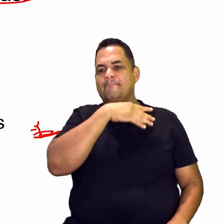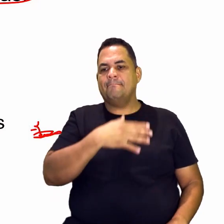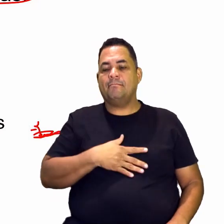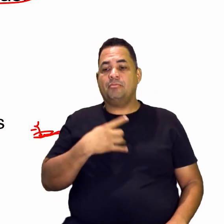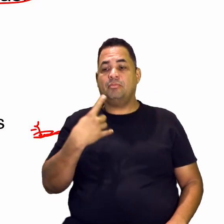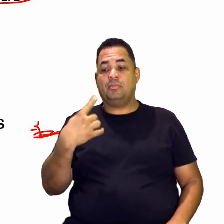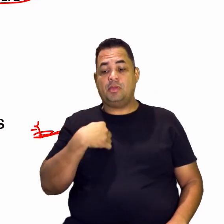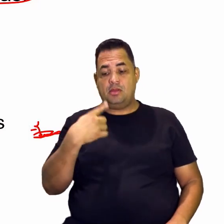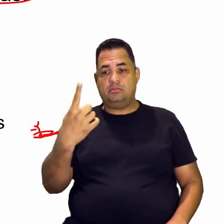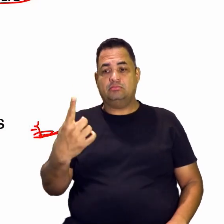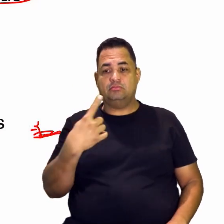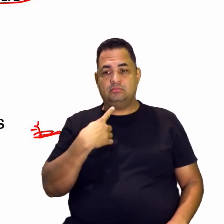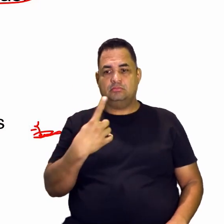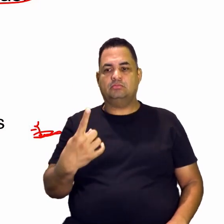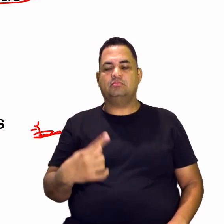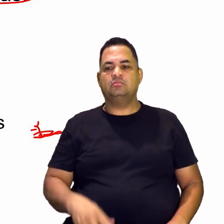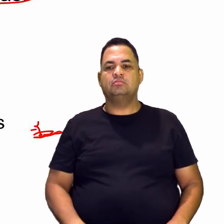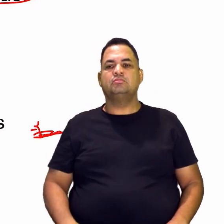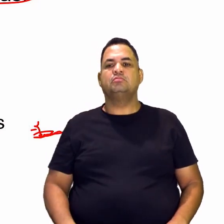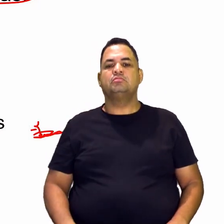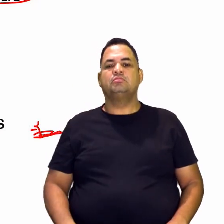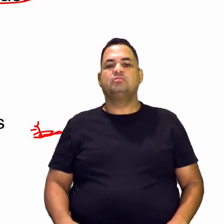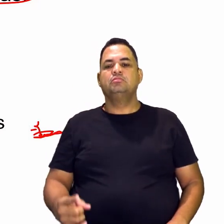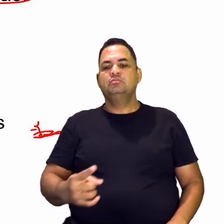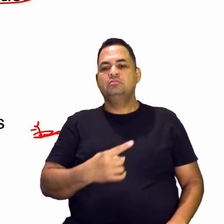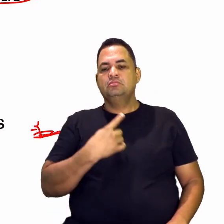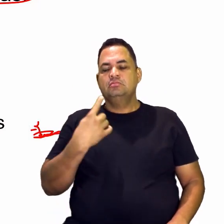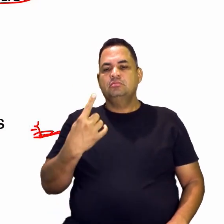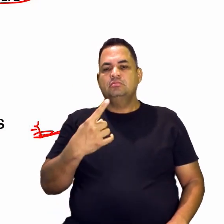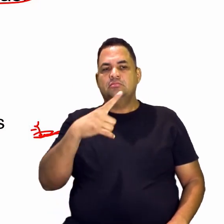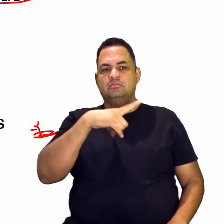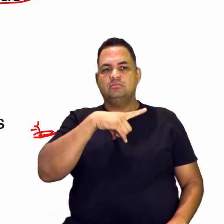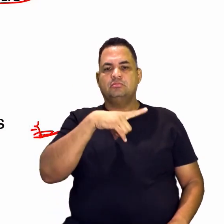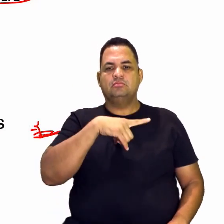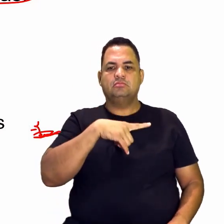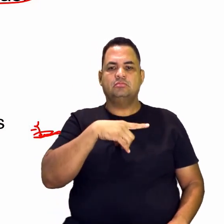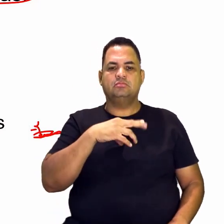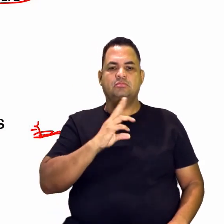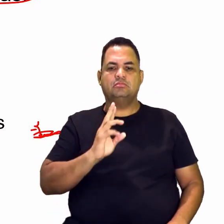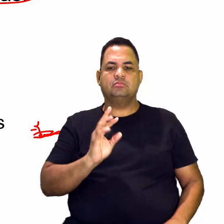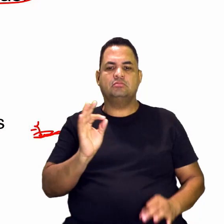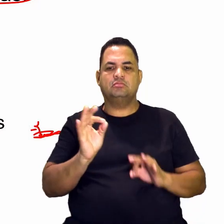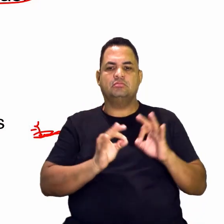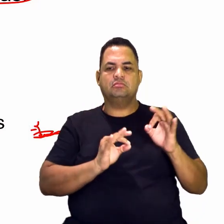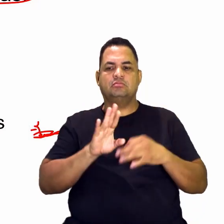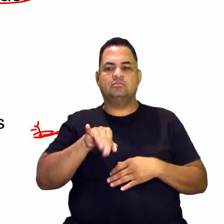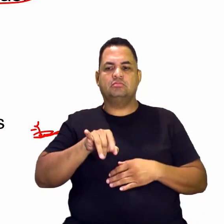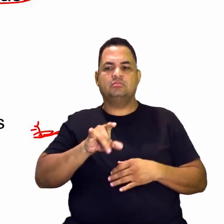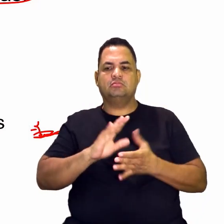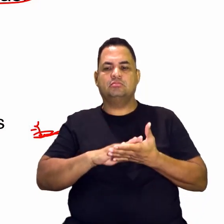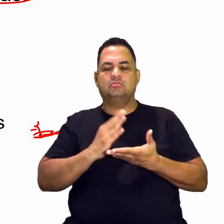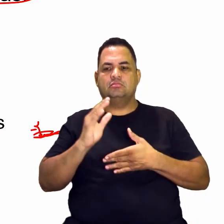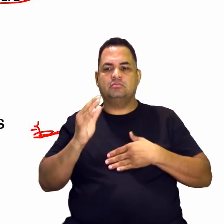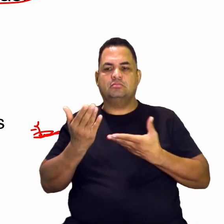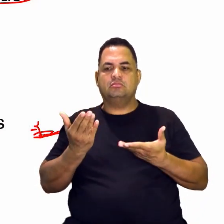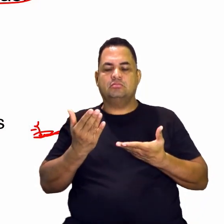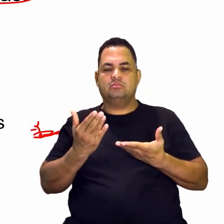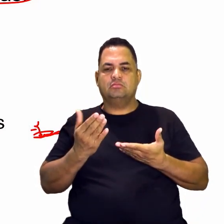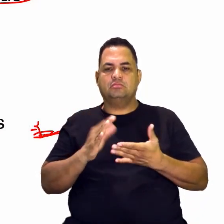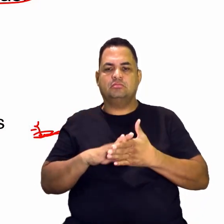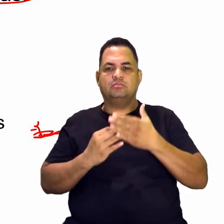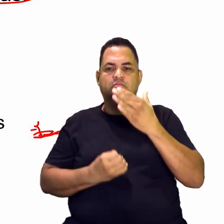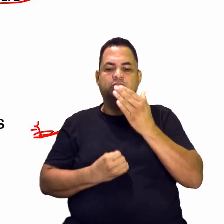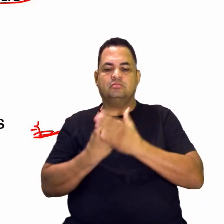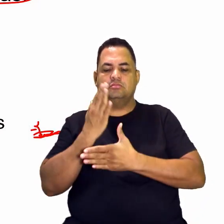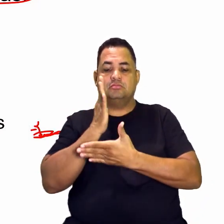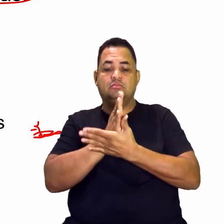eu e você, né? Estamos tendo processo de meiose, nós somos produto dessa